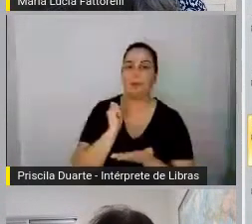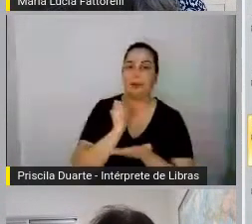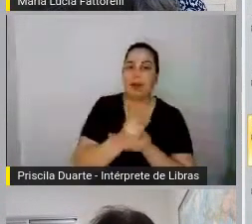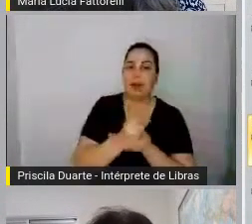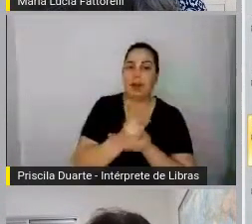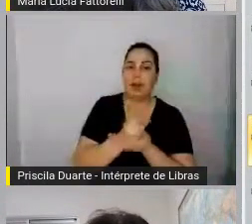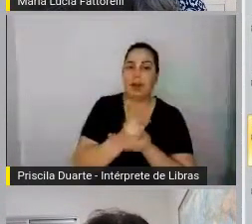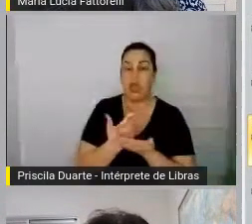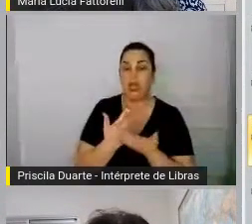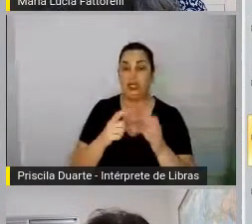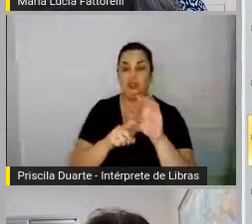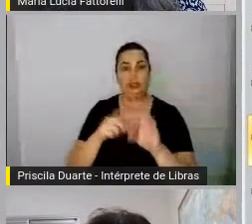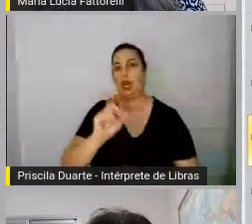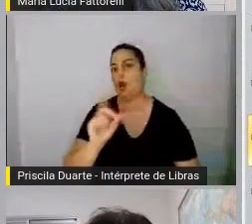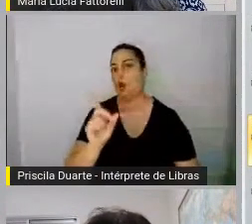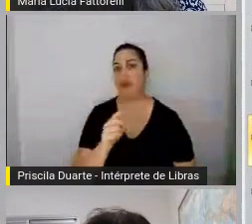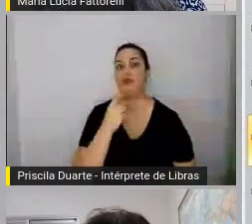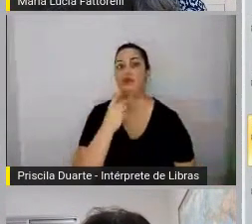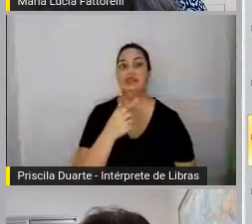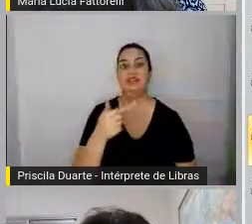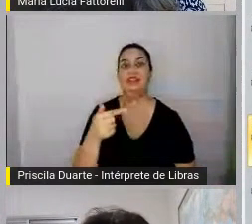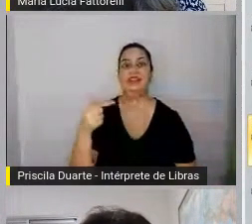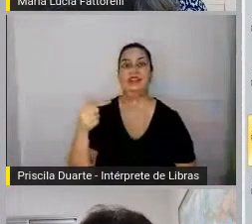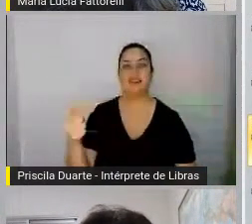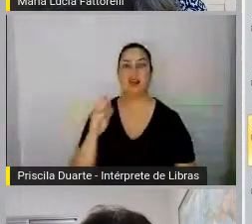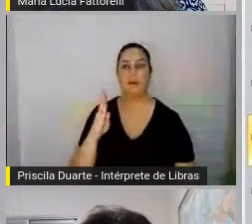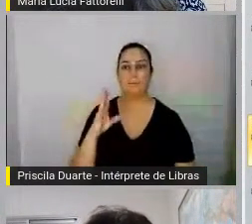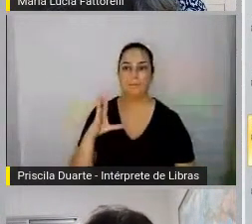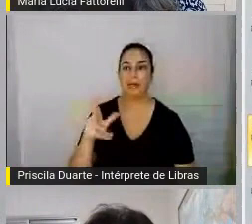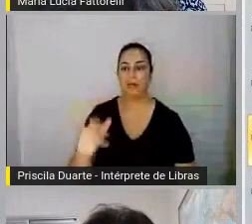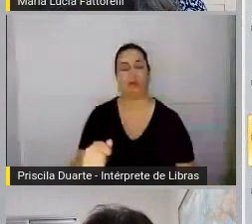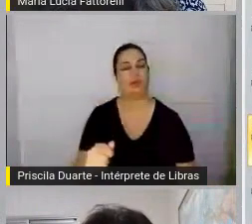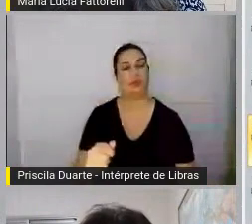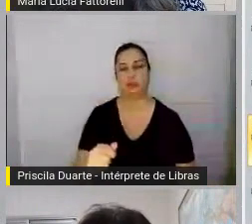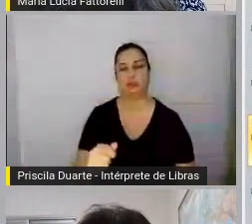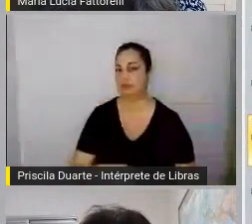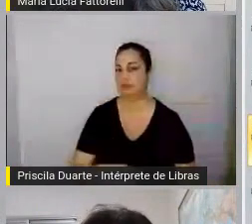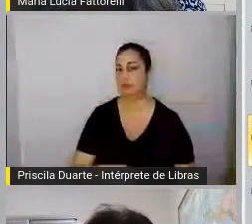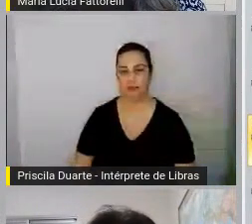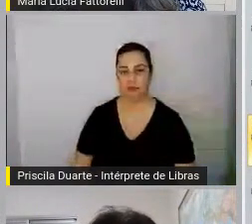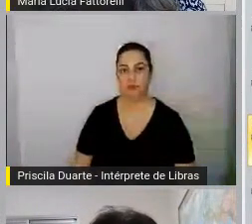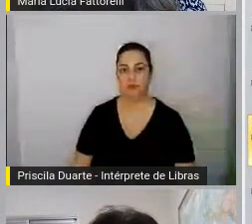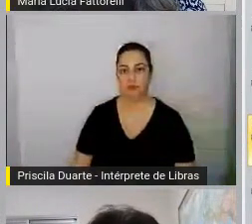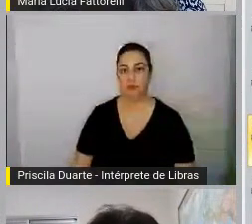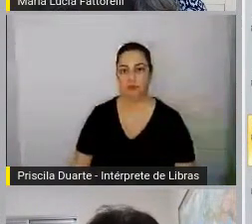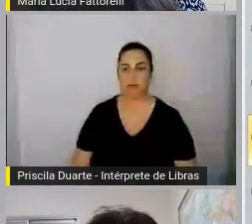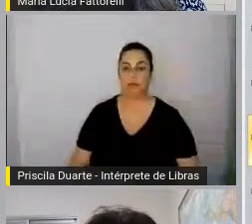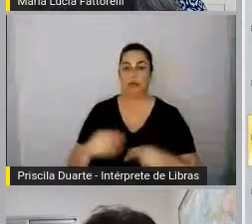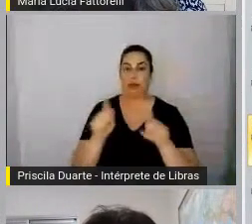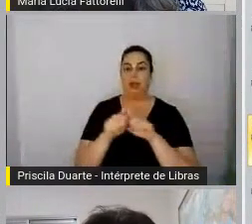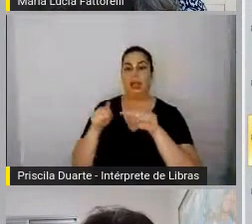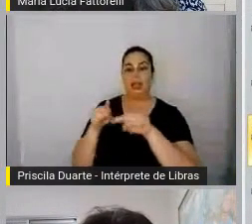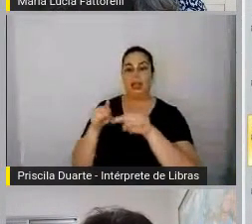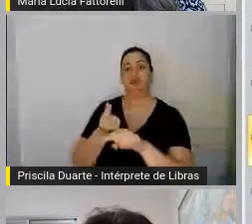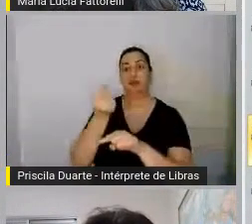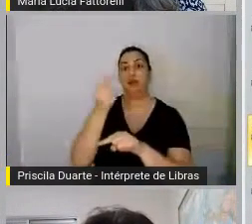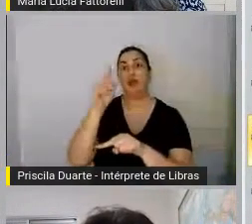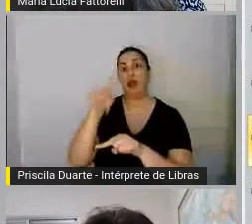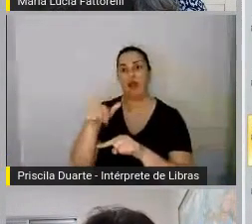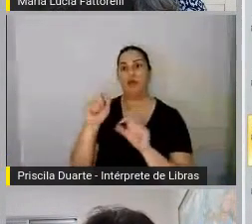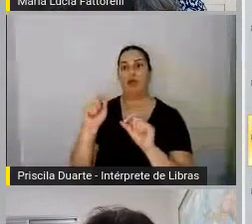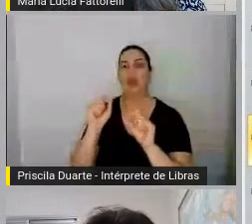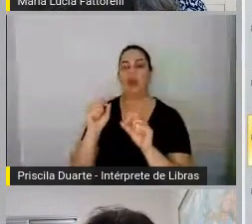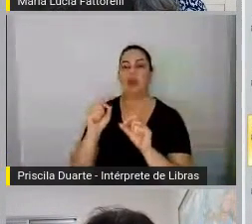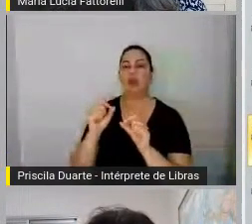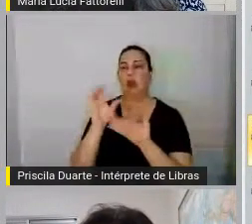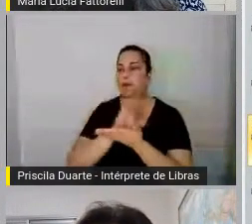mesmo esses 277 bilhões são recursos que deixam de ser aplicados em investimentos de interesse da